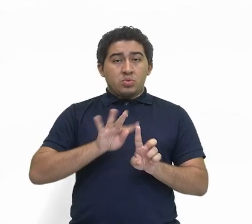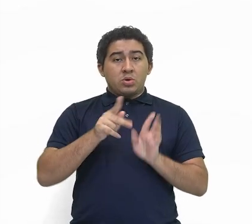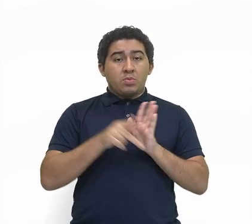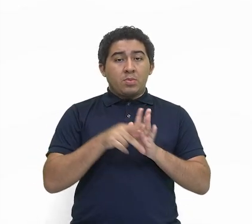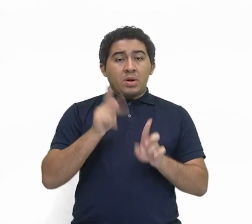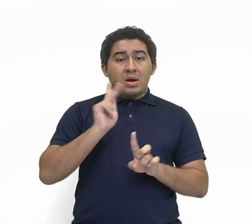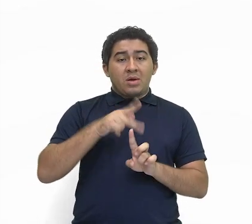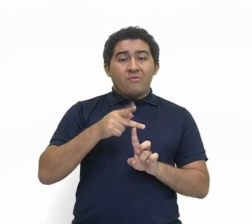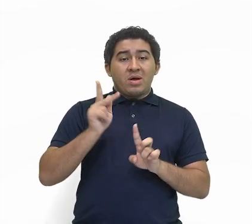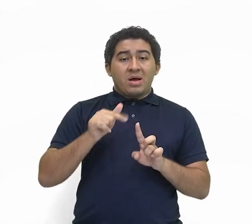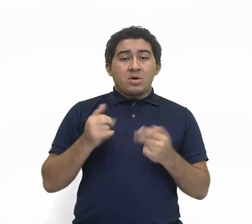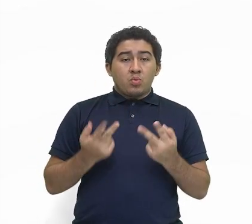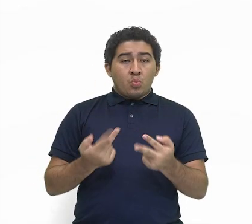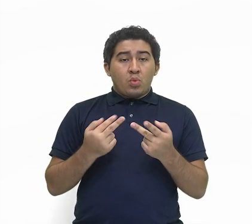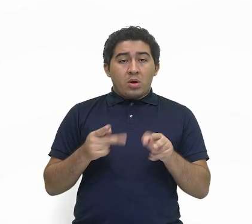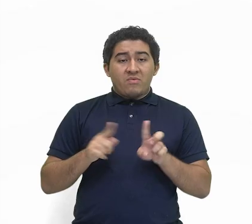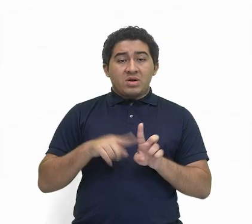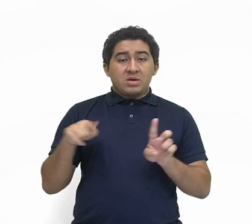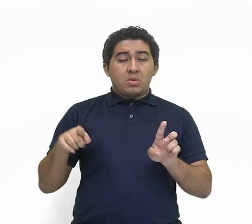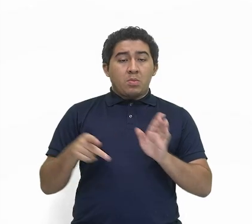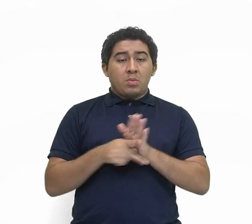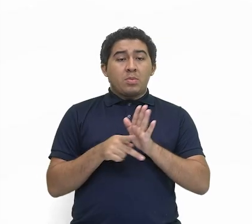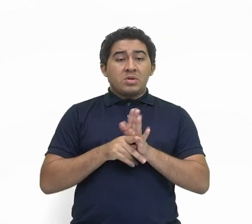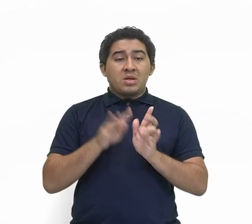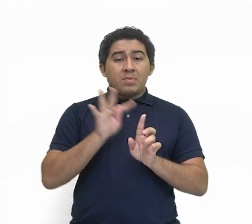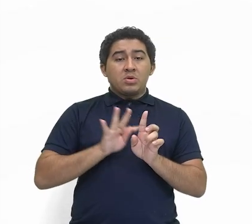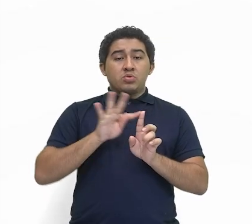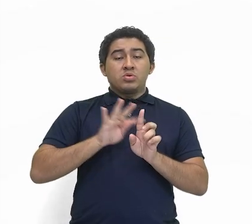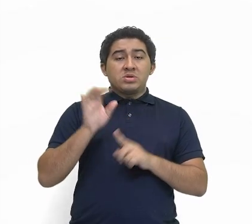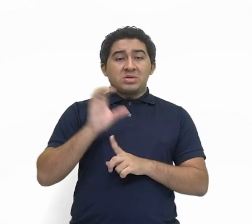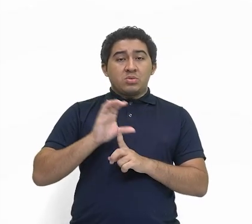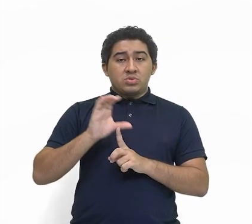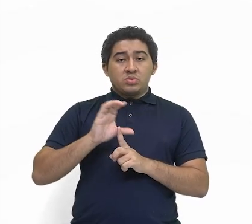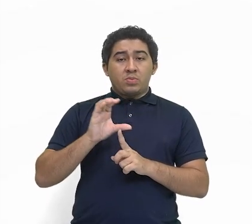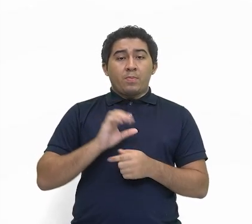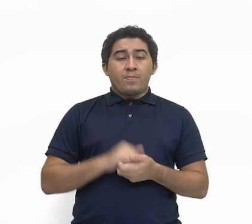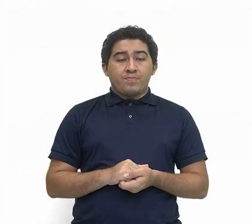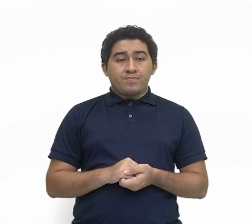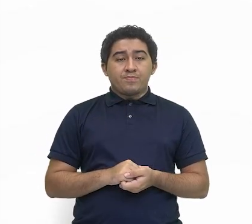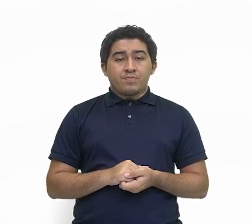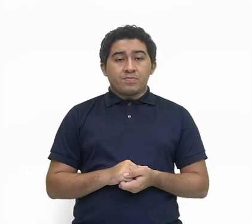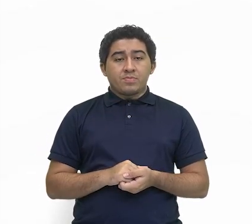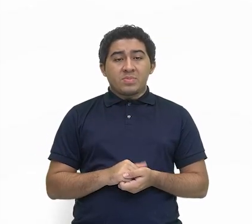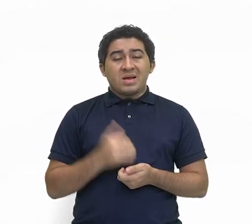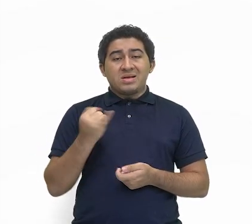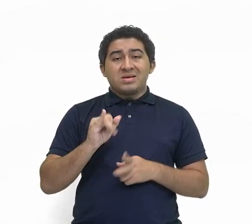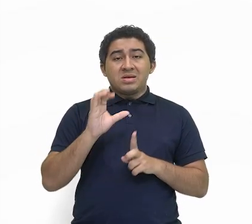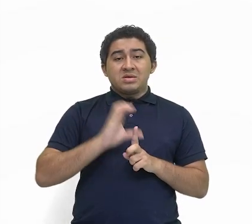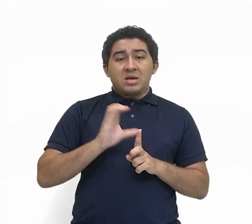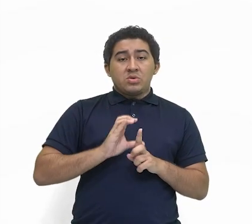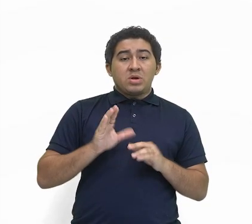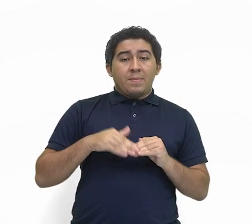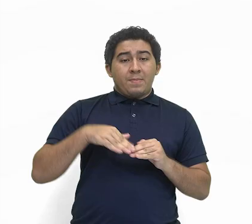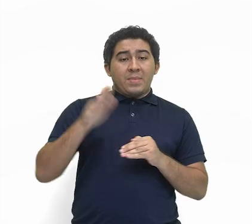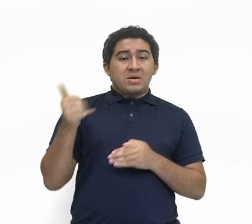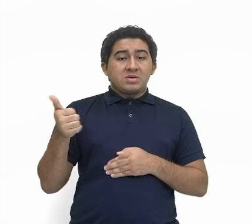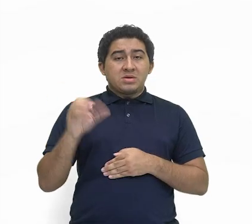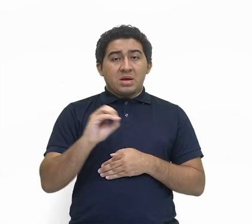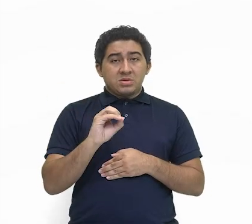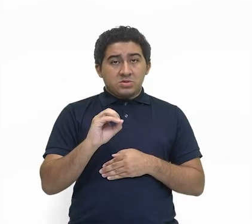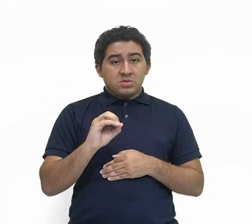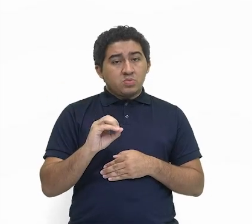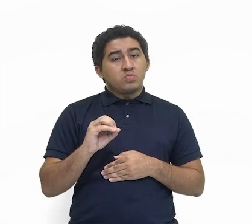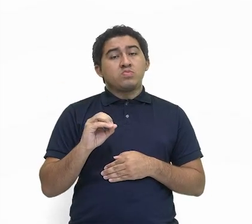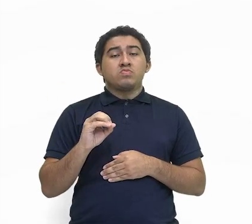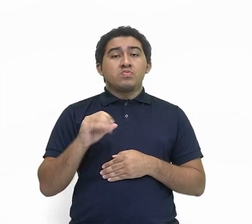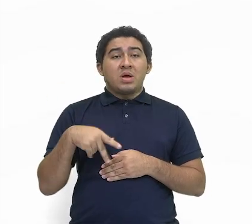Kelvin é igual à variação na temperatura da escala Celsius. Se na escala Celsius aumentou 10 graus, a